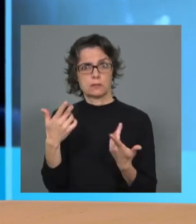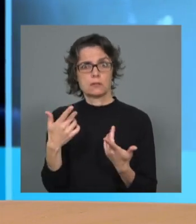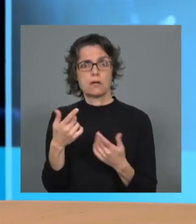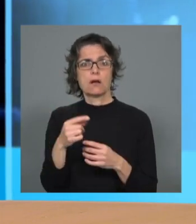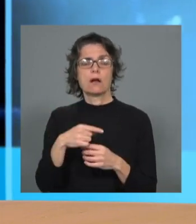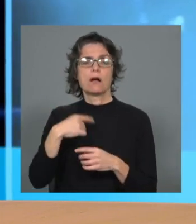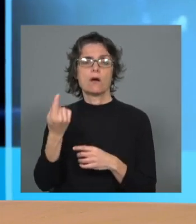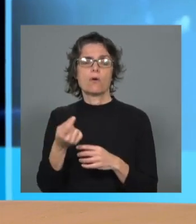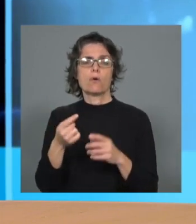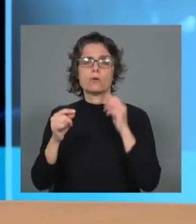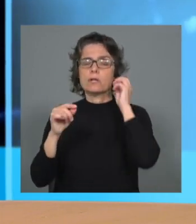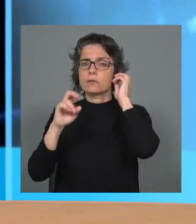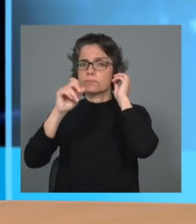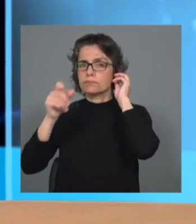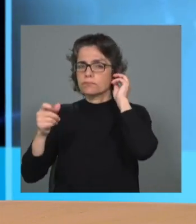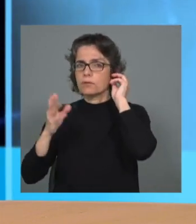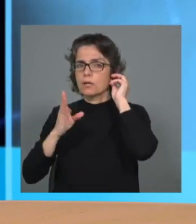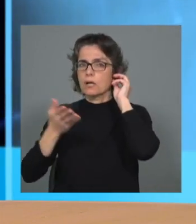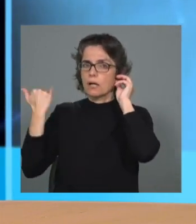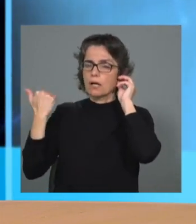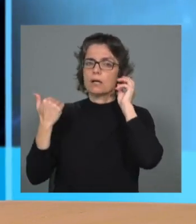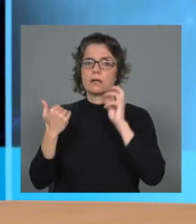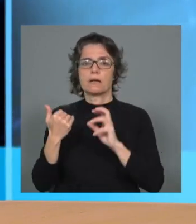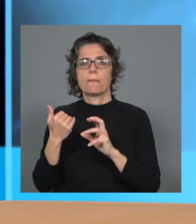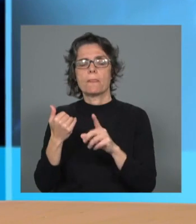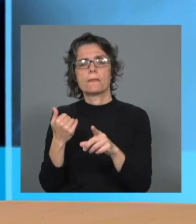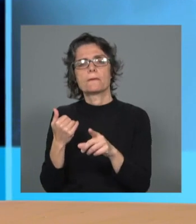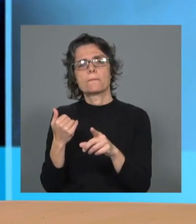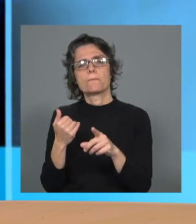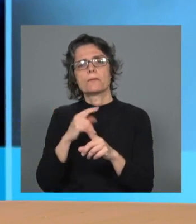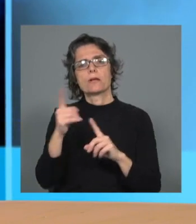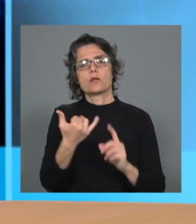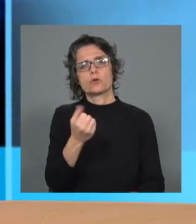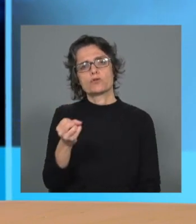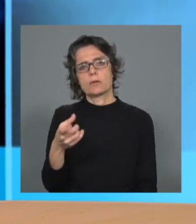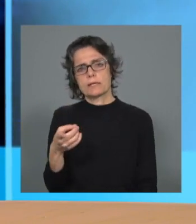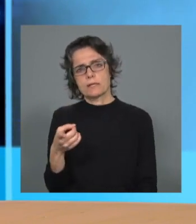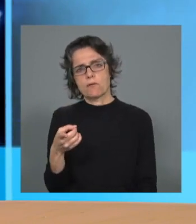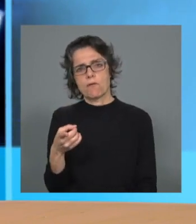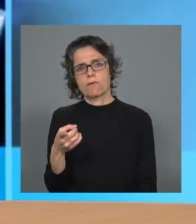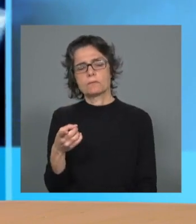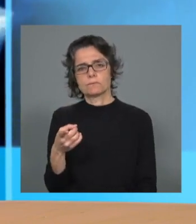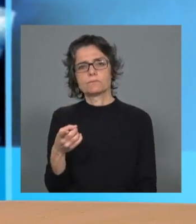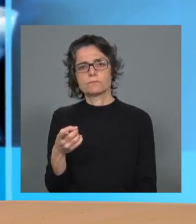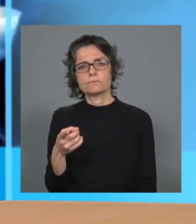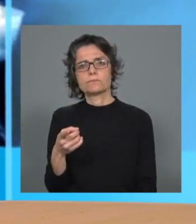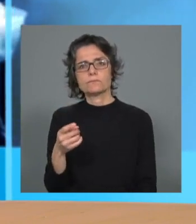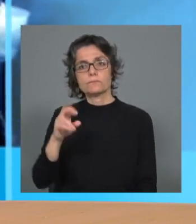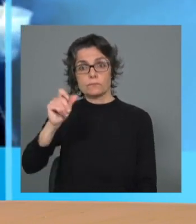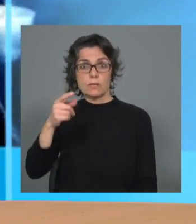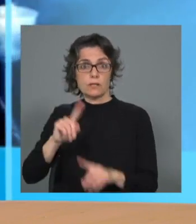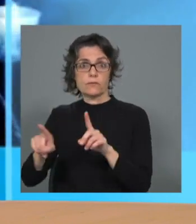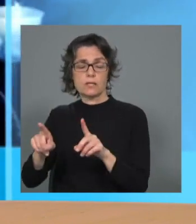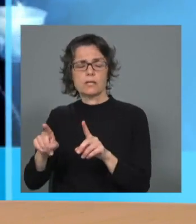Outras em Pavia, há 3 anos, foi no segundo ano, em 2019, salvo erro, já consegui que fiz